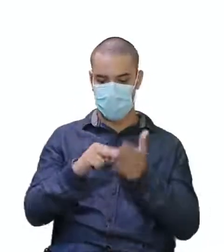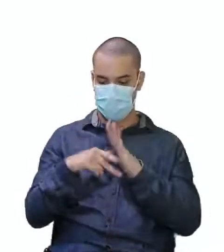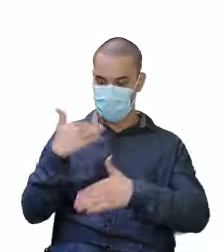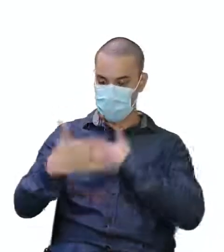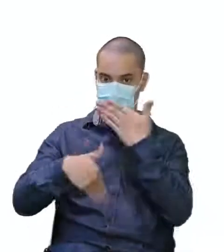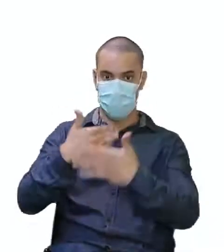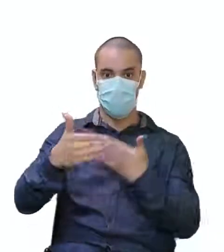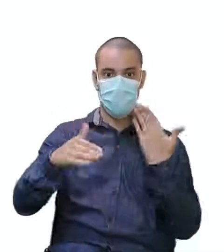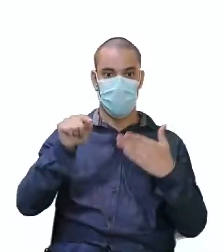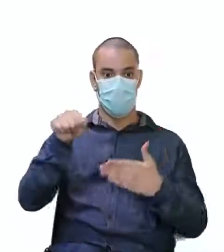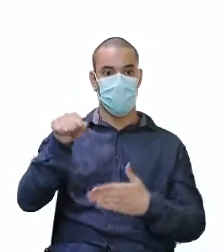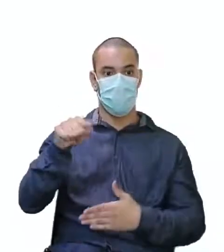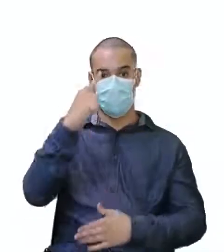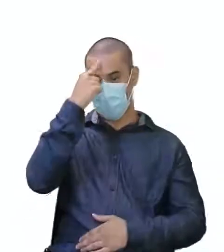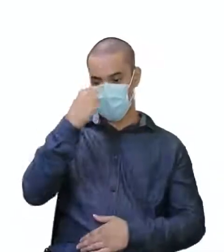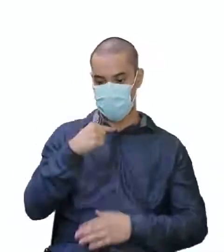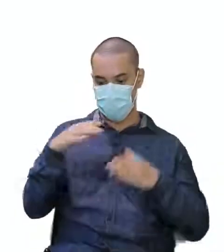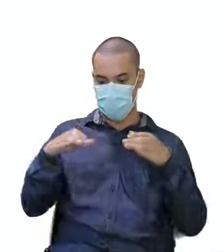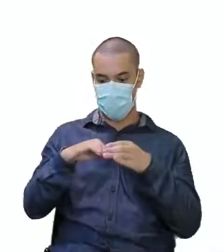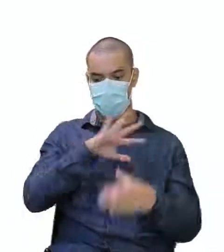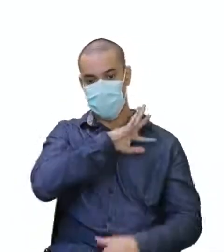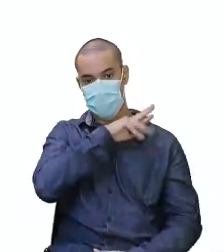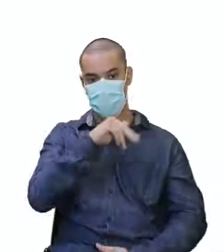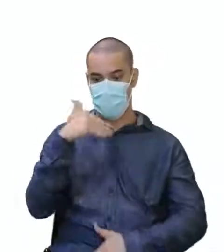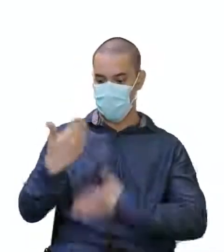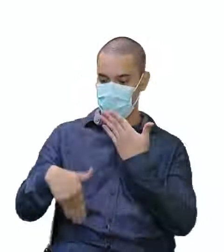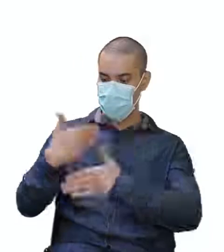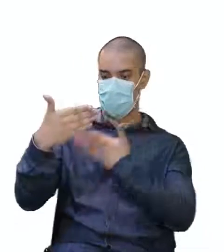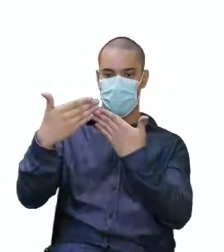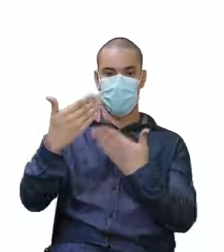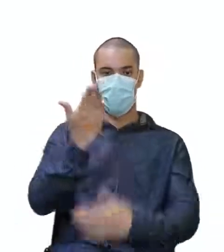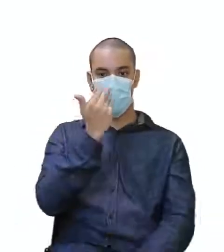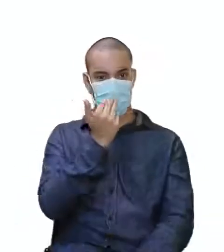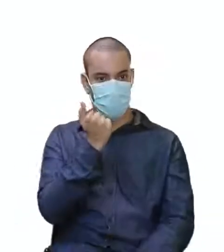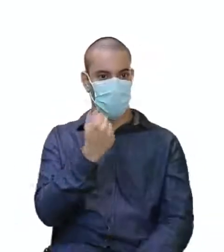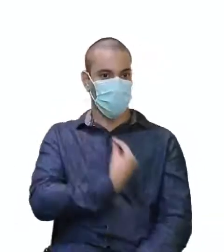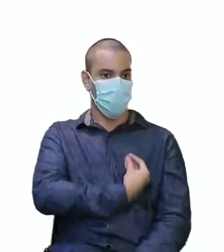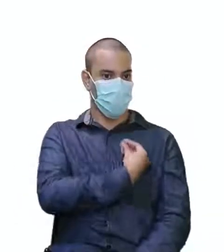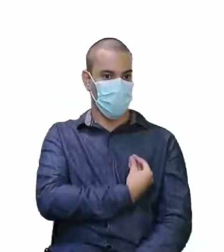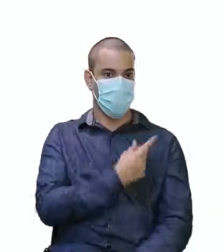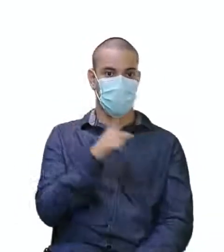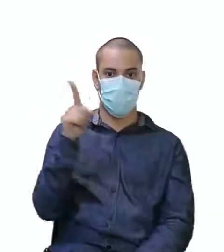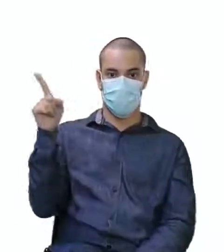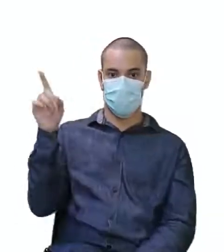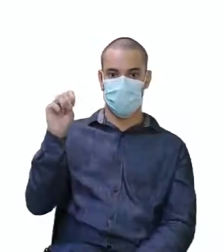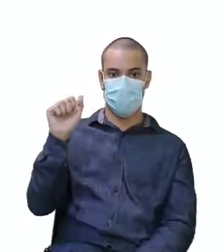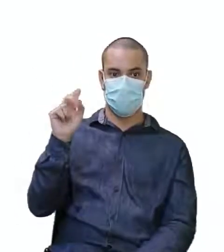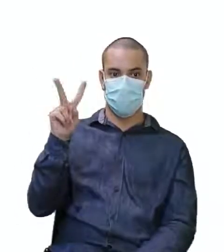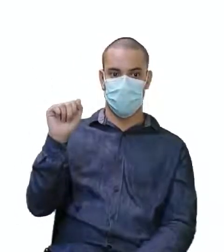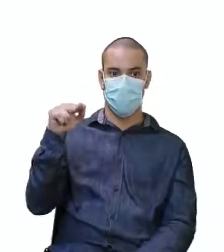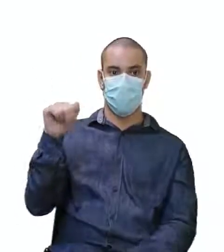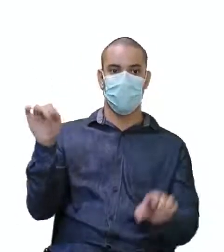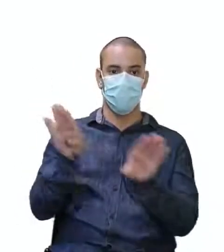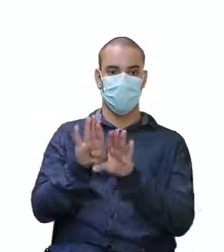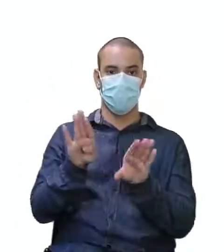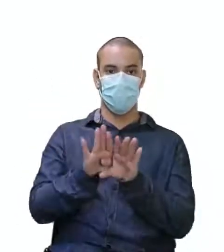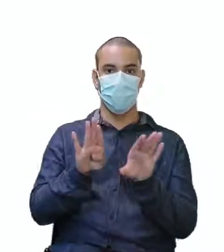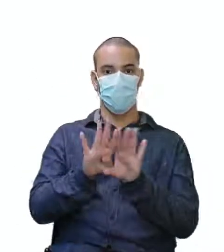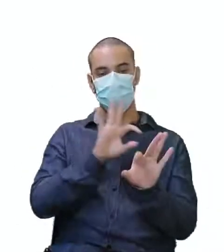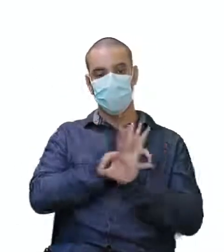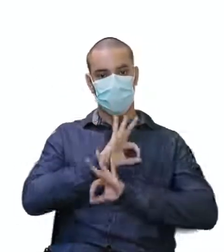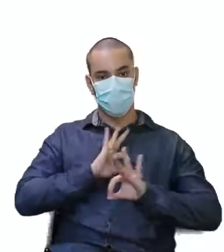uma determinada espécie, tá bom? Aí aqui a gente tem também na savana, ó, o guepardo, são